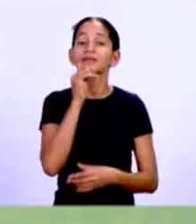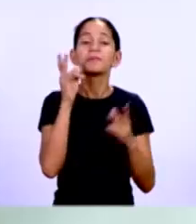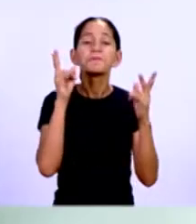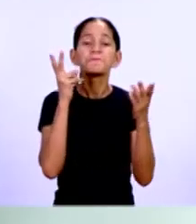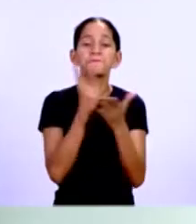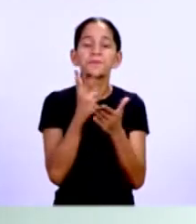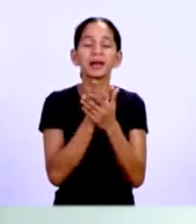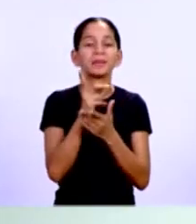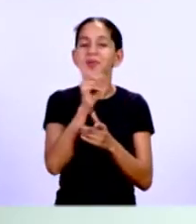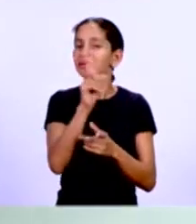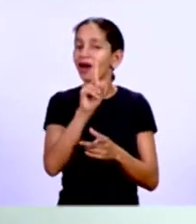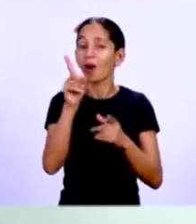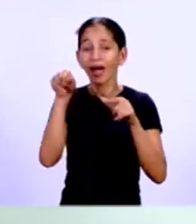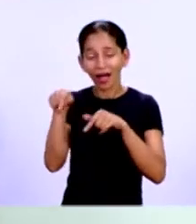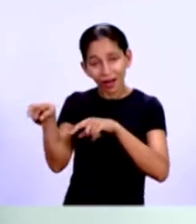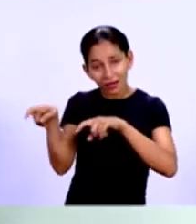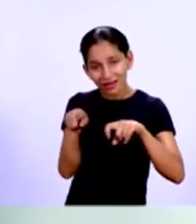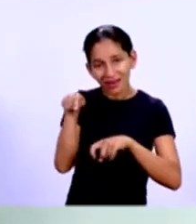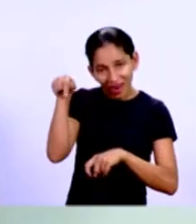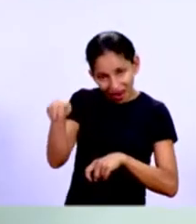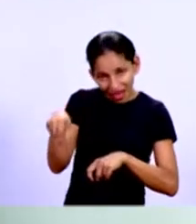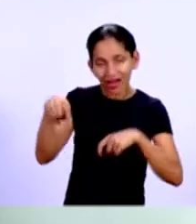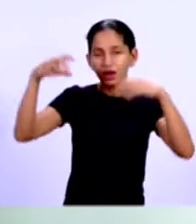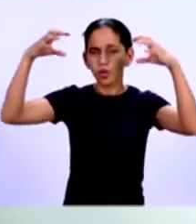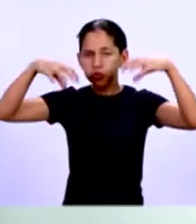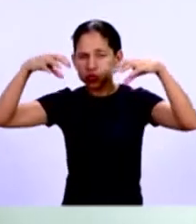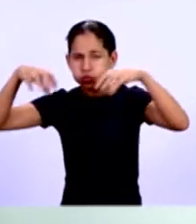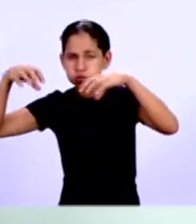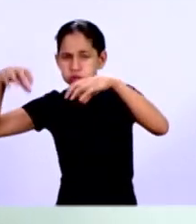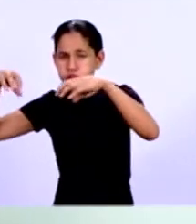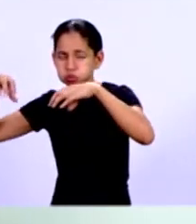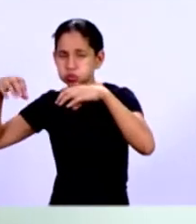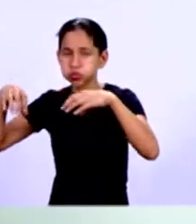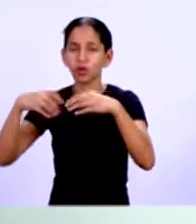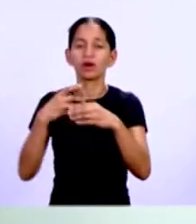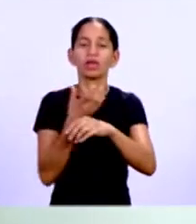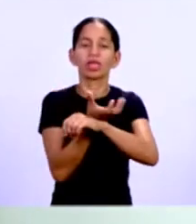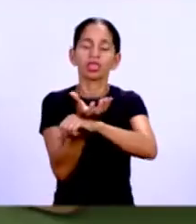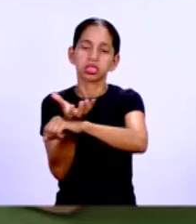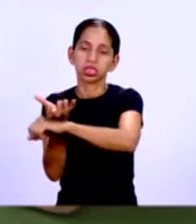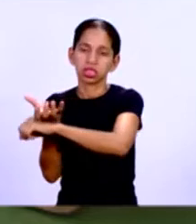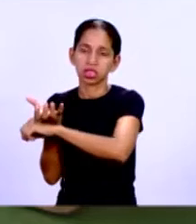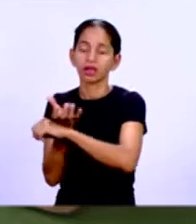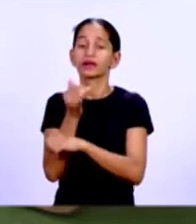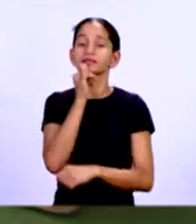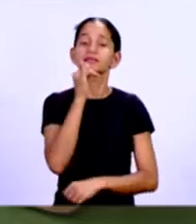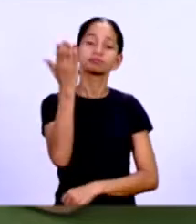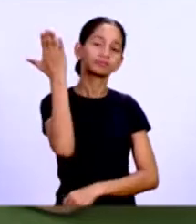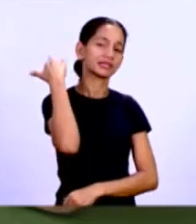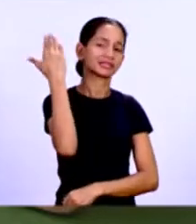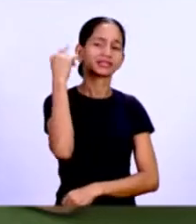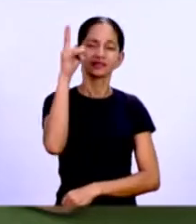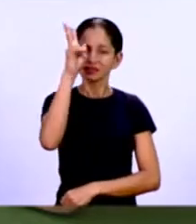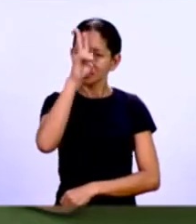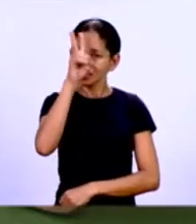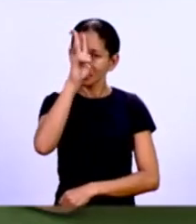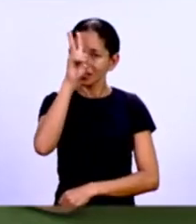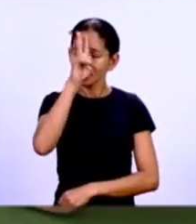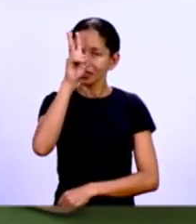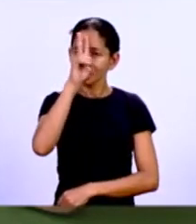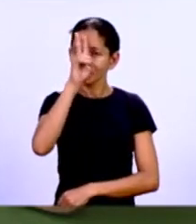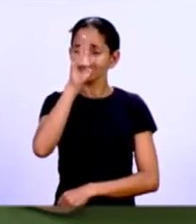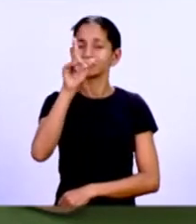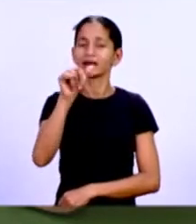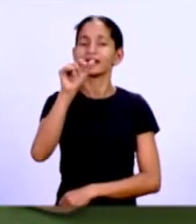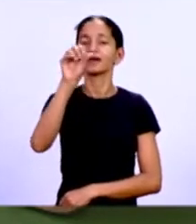mas não é na cidade, né? Agora. Aquela chuva. A gente teve um exemplo 2 anos atrás, professor, que teve na soja, né? No Mato Grosso, que choveu